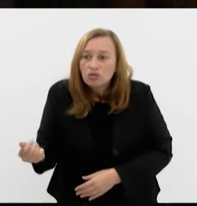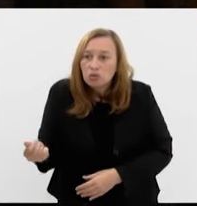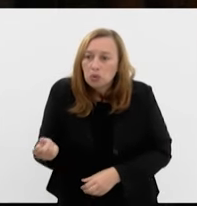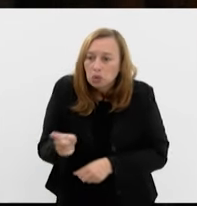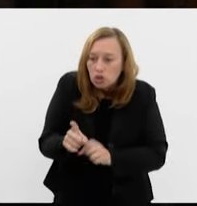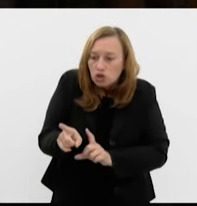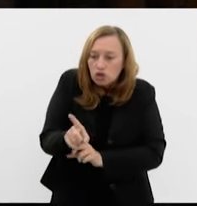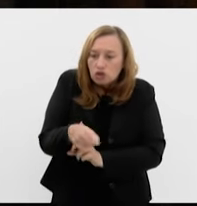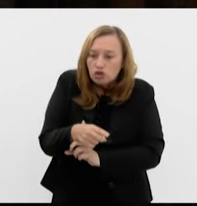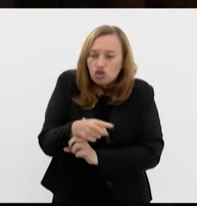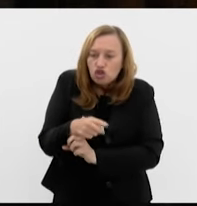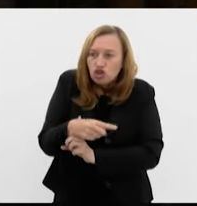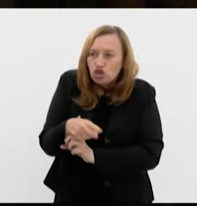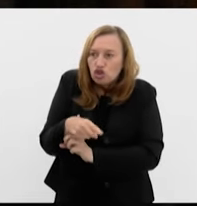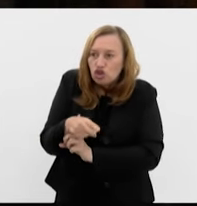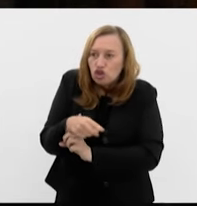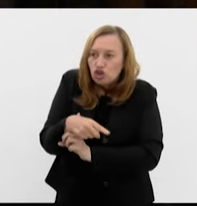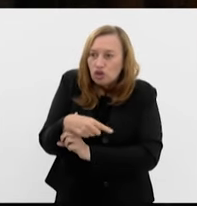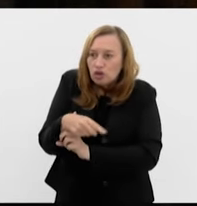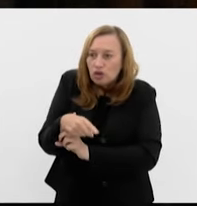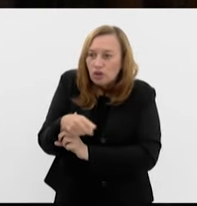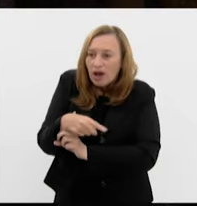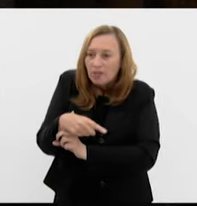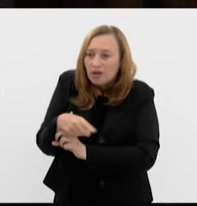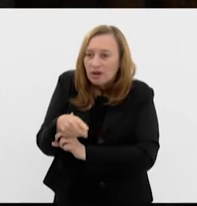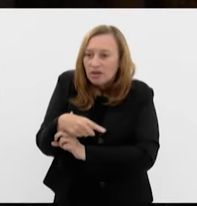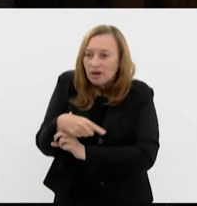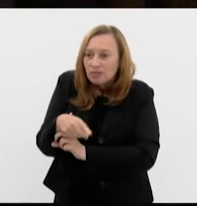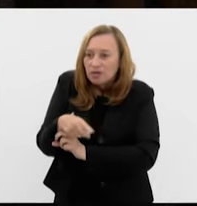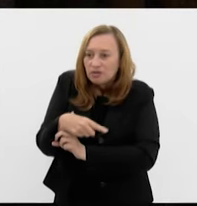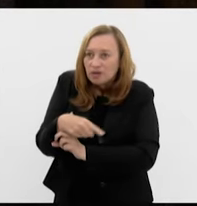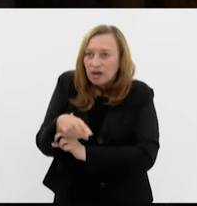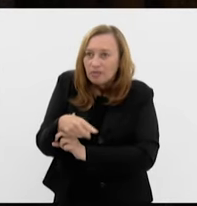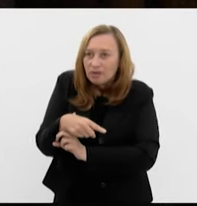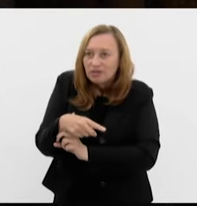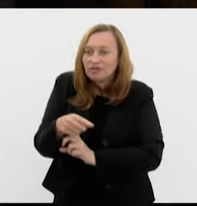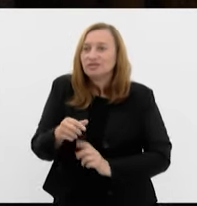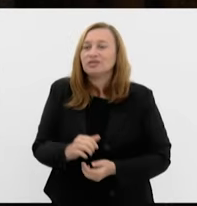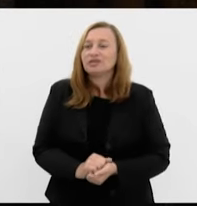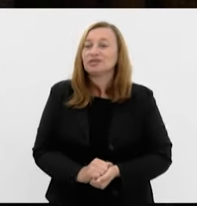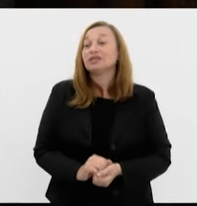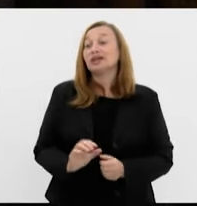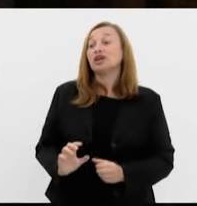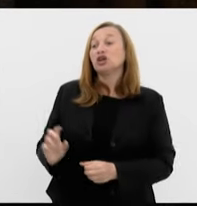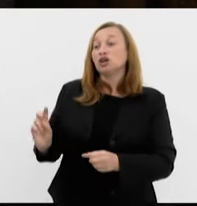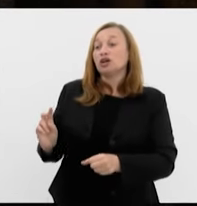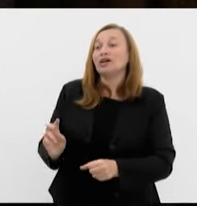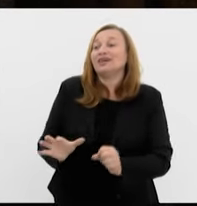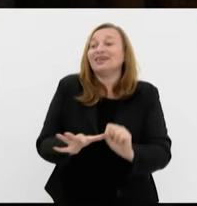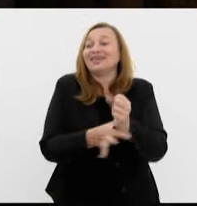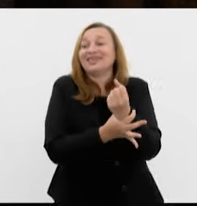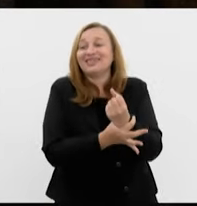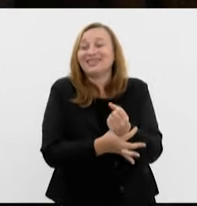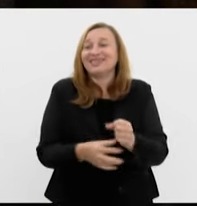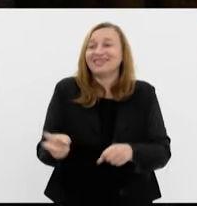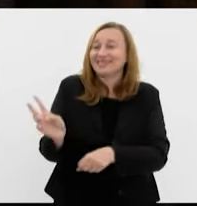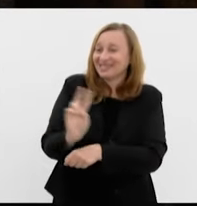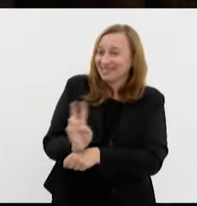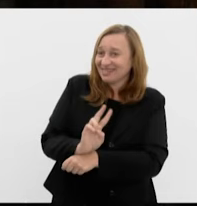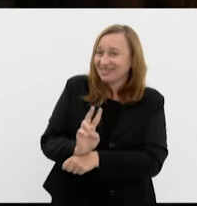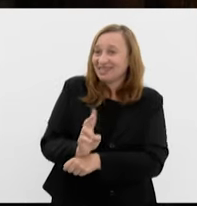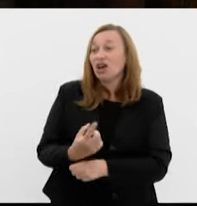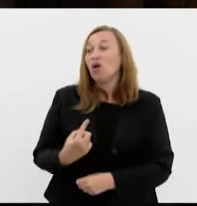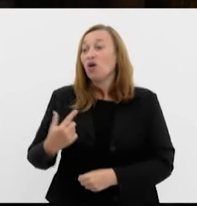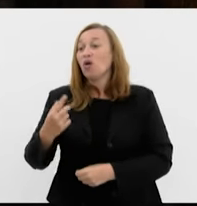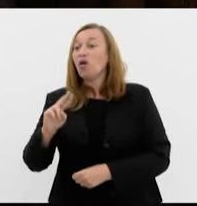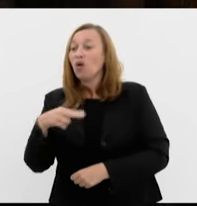pernas e foram embora para não se manifestarem porque o momento é esse ou você tá do lado da segurança e do programa segurança presente ou você tá do lado